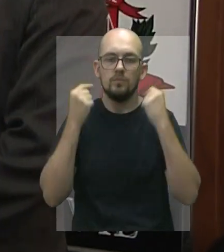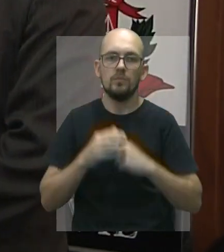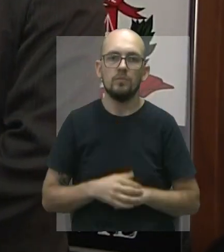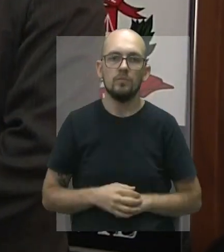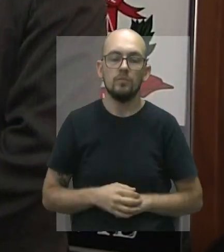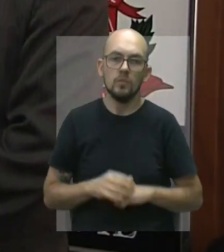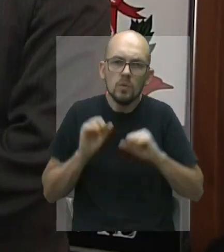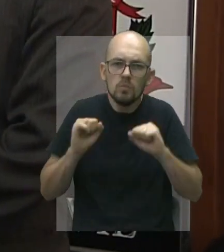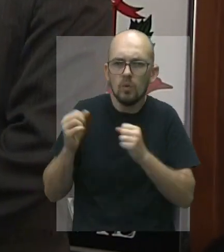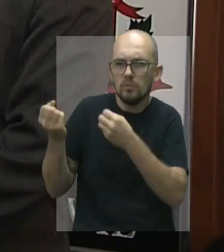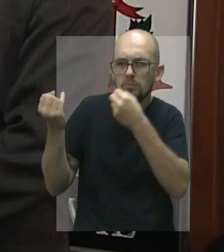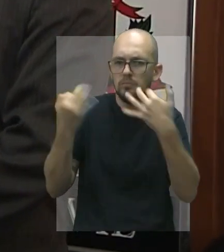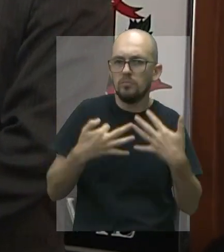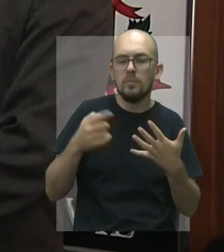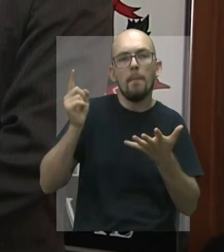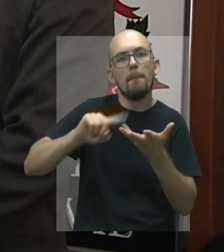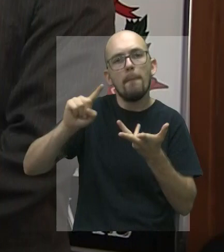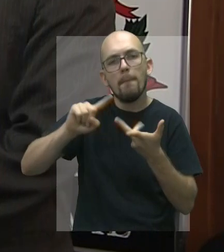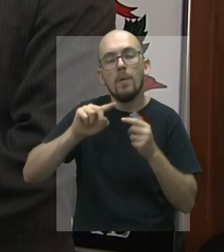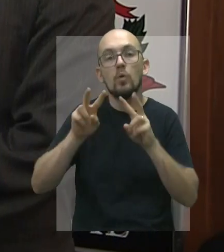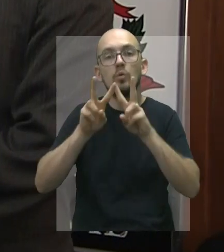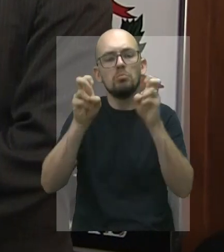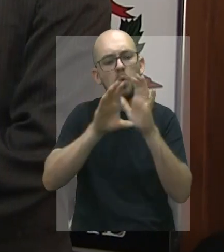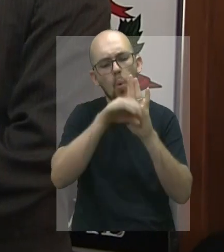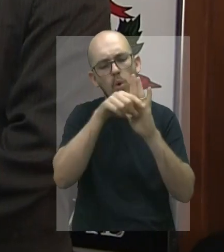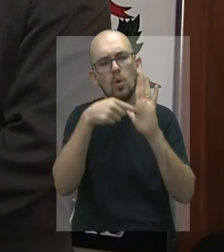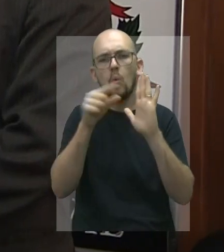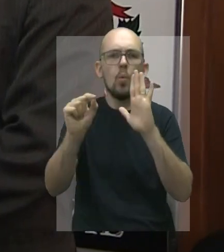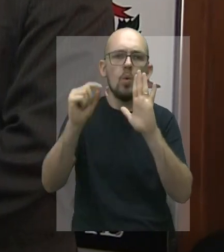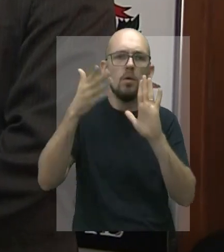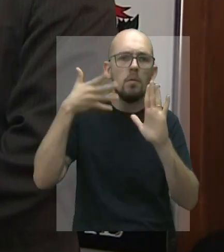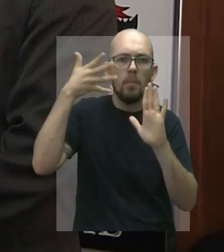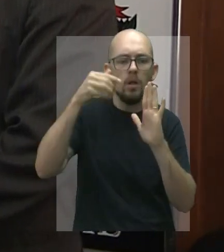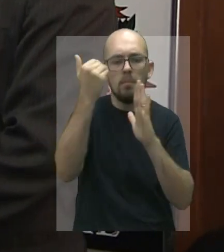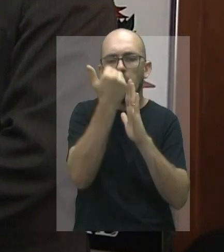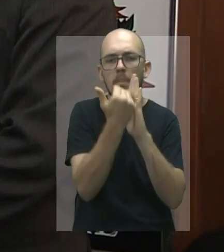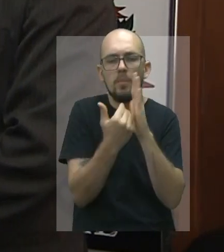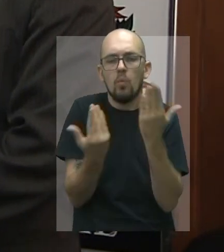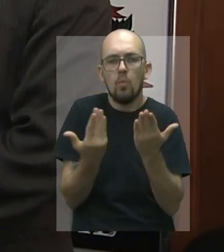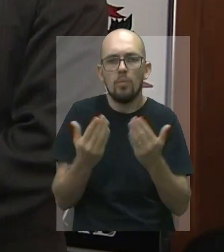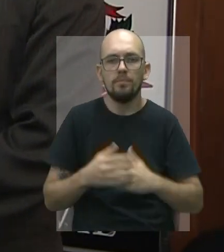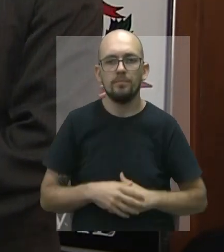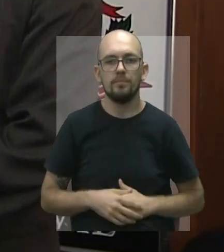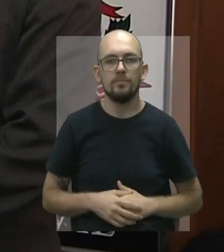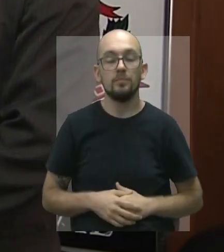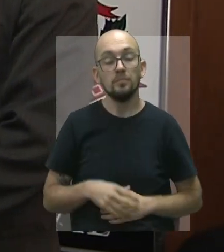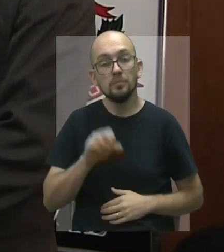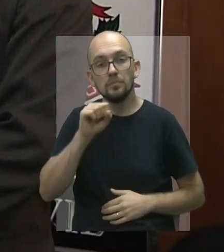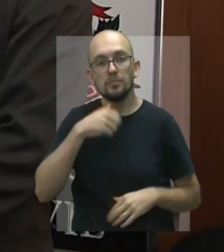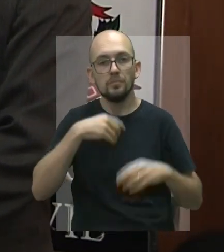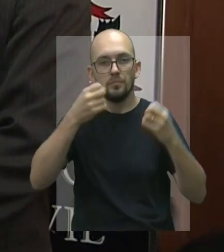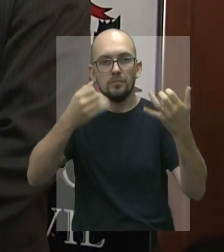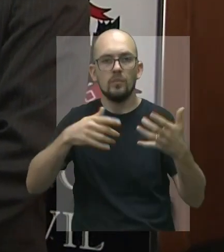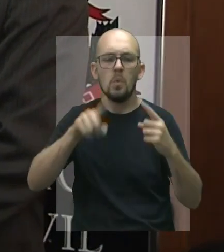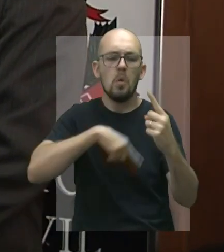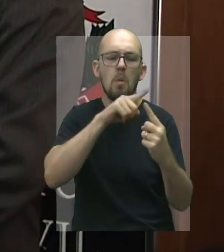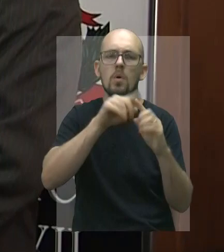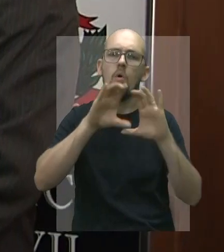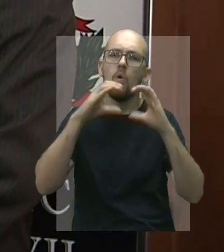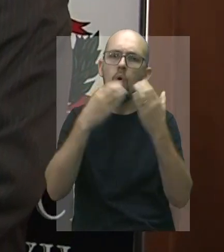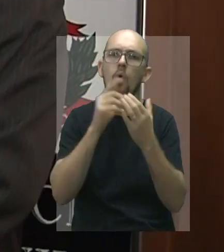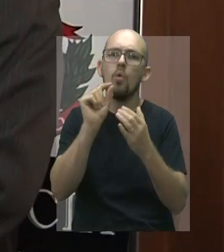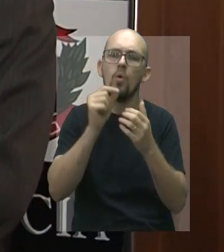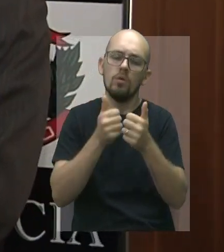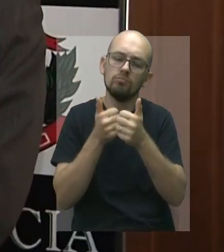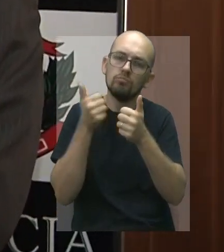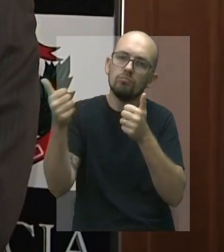um pouquinho para a gente, então, sobre o conceito desse evento, né, o objetivo do congresso. Sim, o objetivo do Congresso é a aproximação da